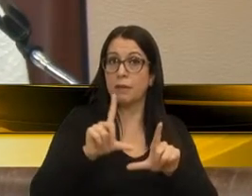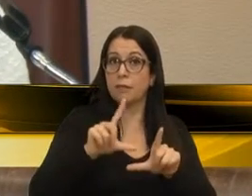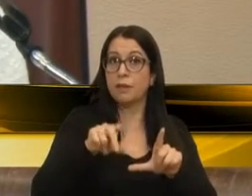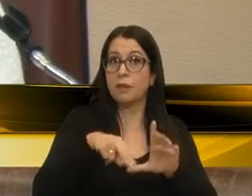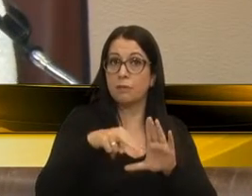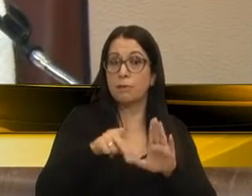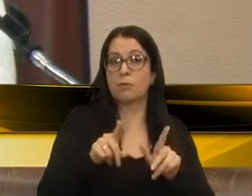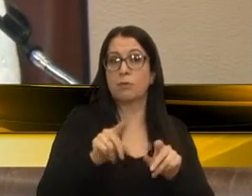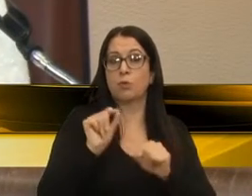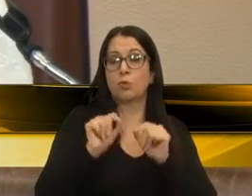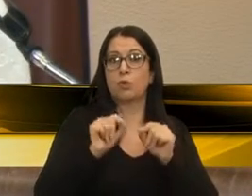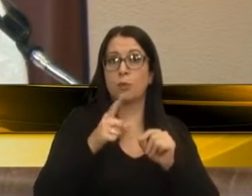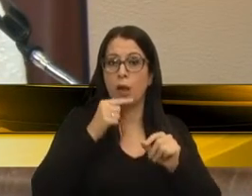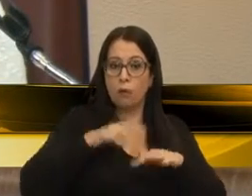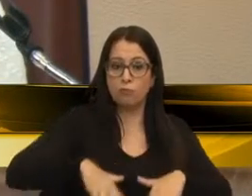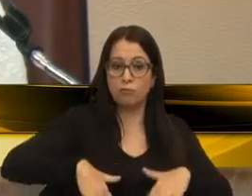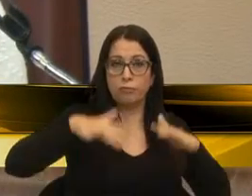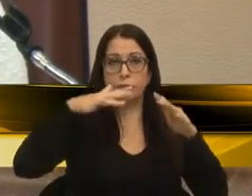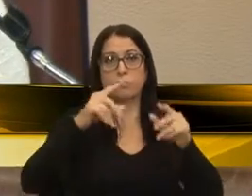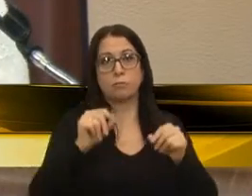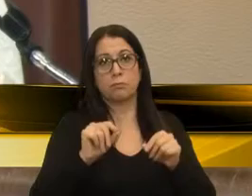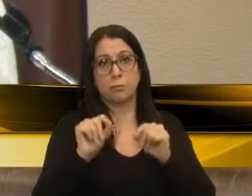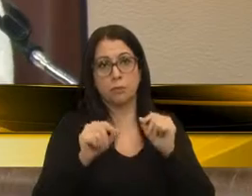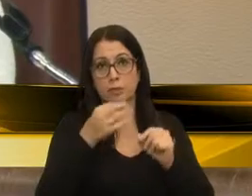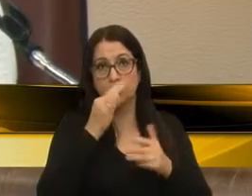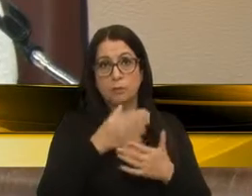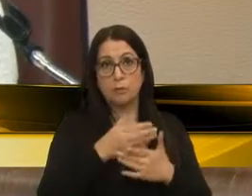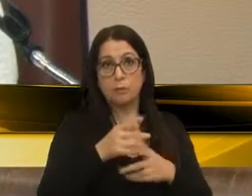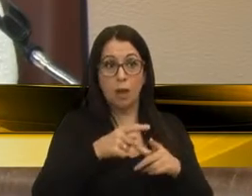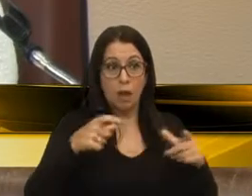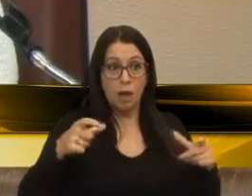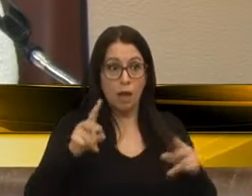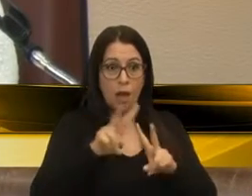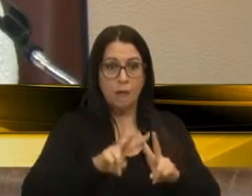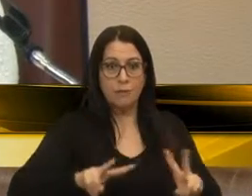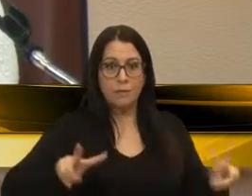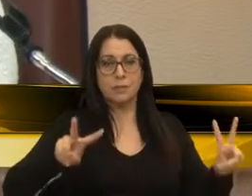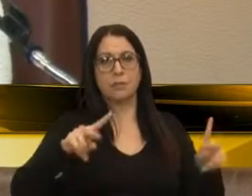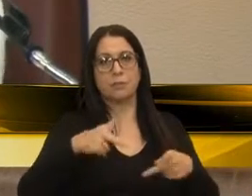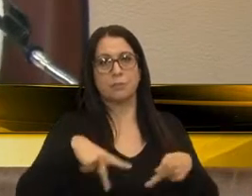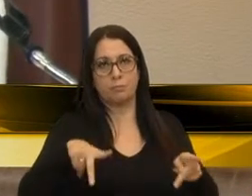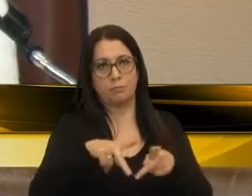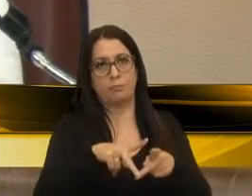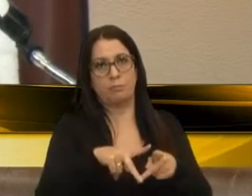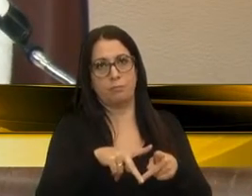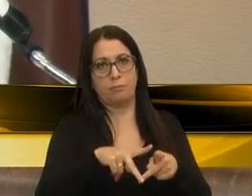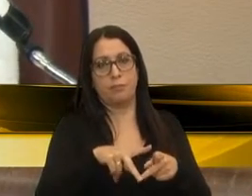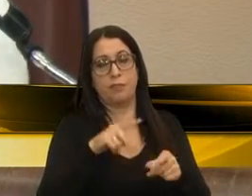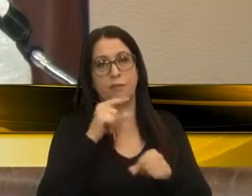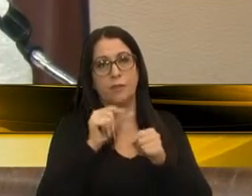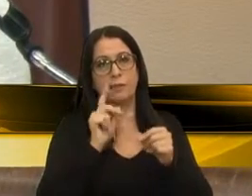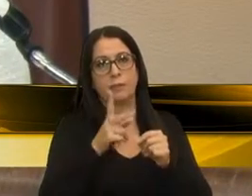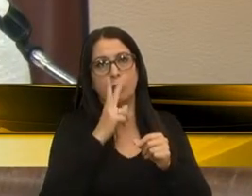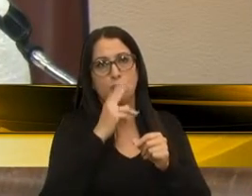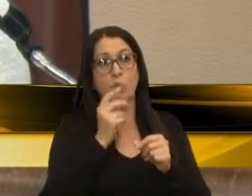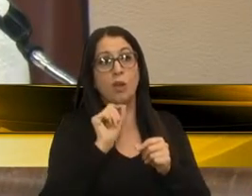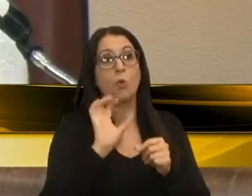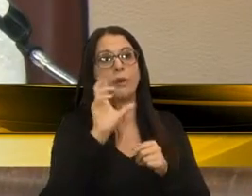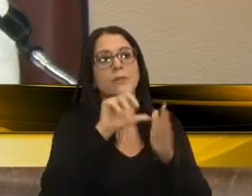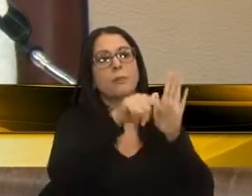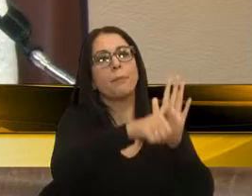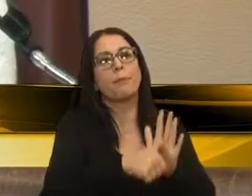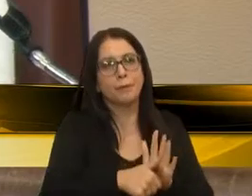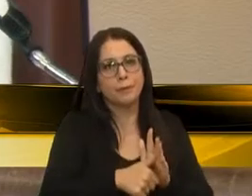isso, os alagamentos em Caxias do Sul, para a gente ampliar a visão da população. Porque nós estamos tratando sempre o efeito, né?